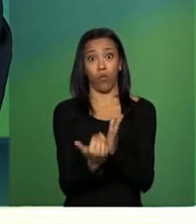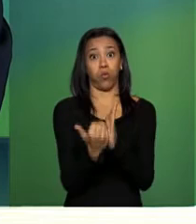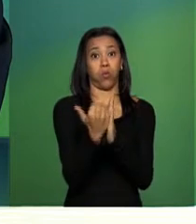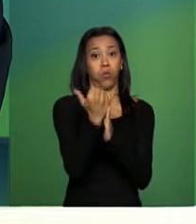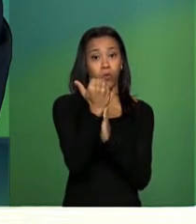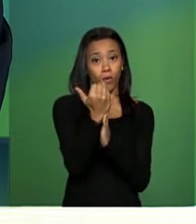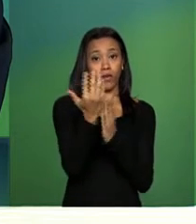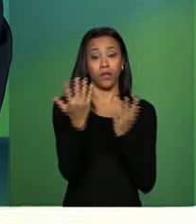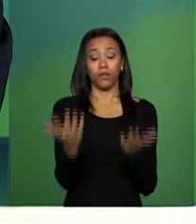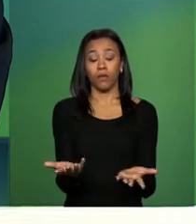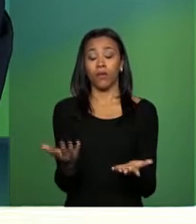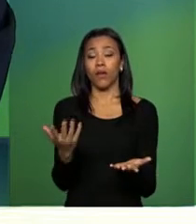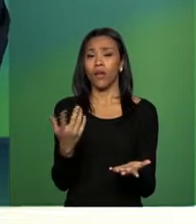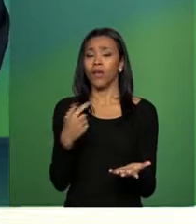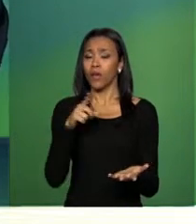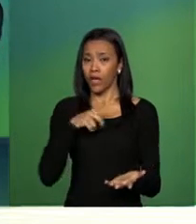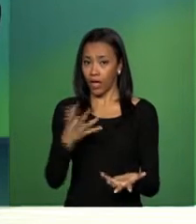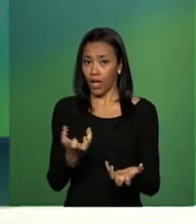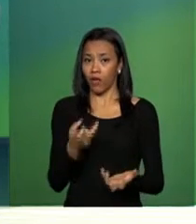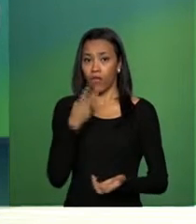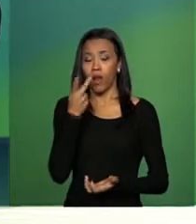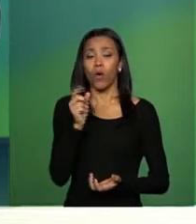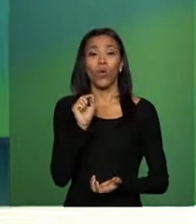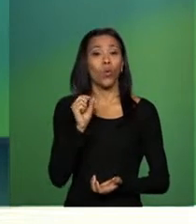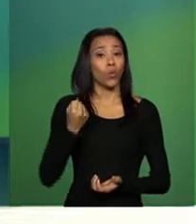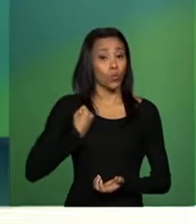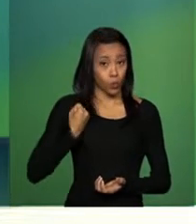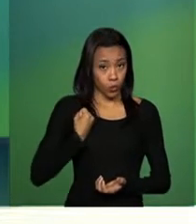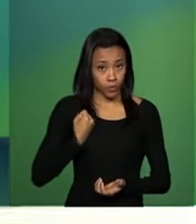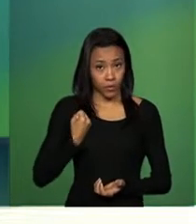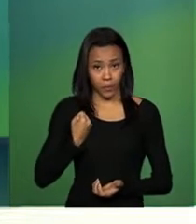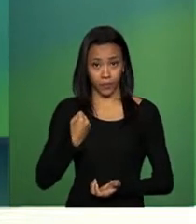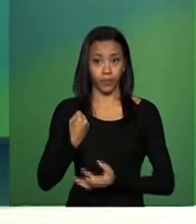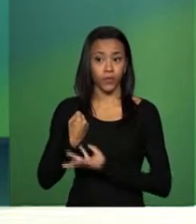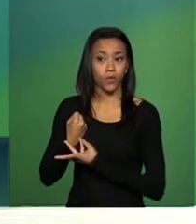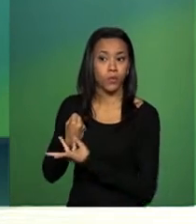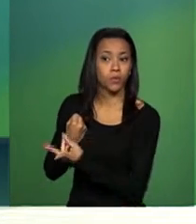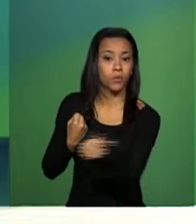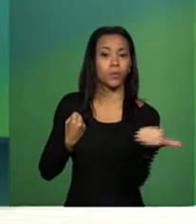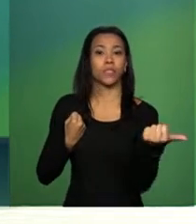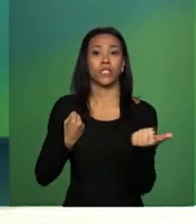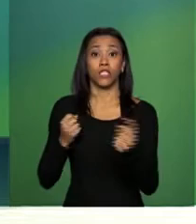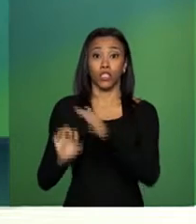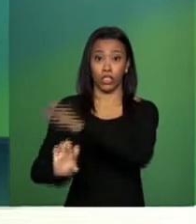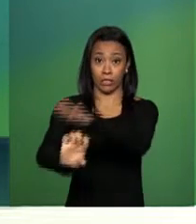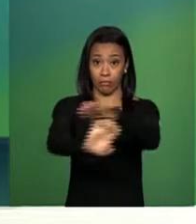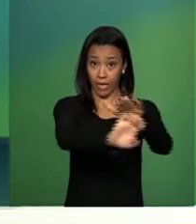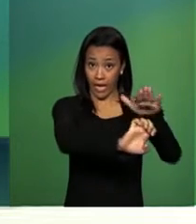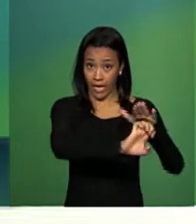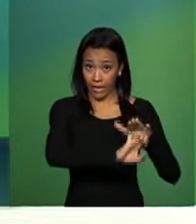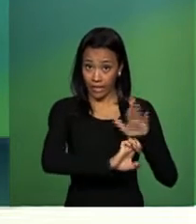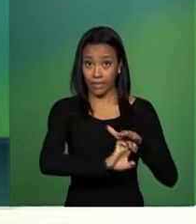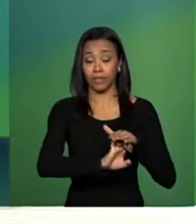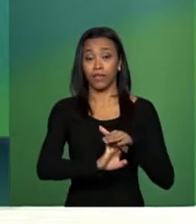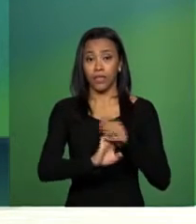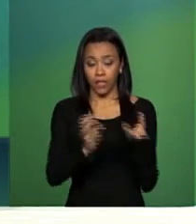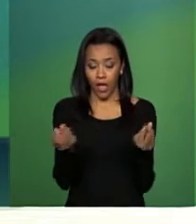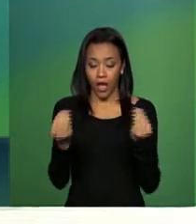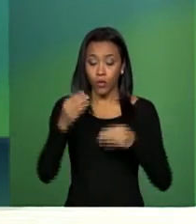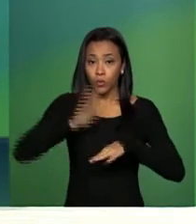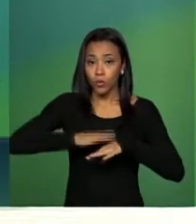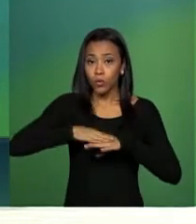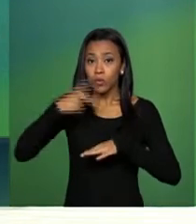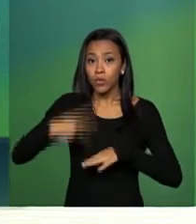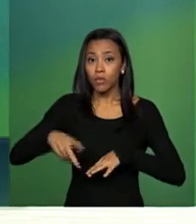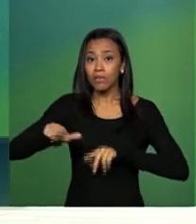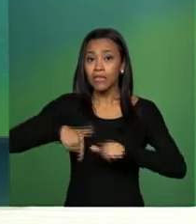com um indicador que é o seguinte: o número de empresas que estão colocando a exportação no seu planejamento e no seu